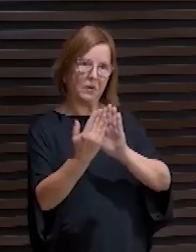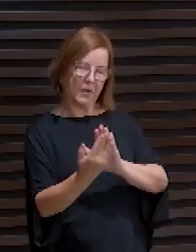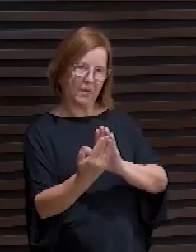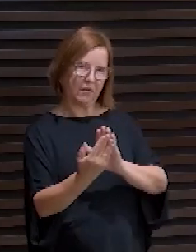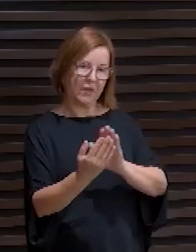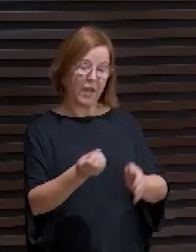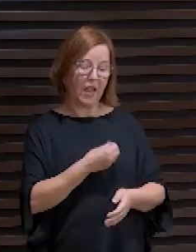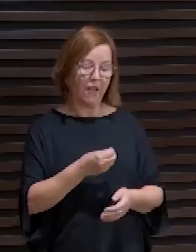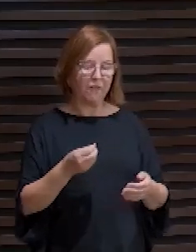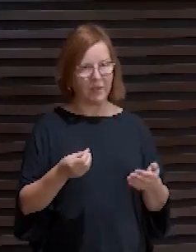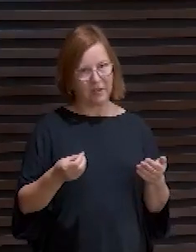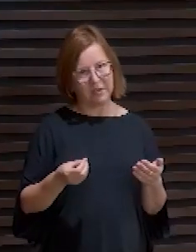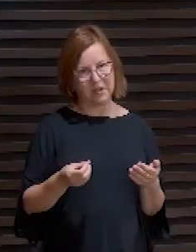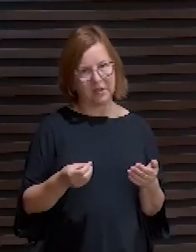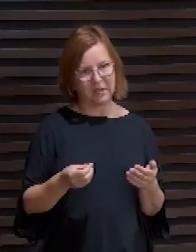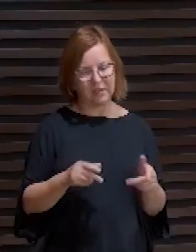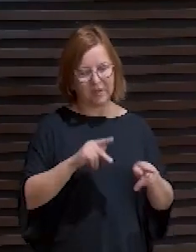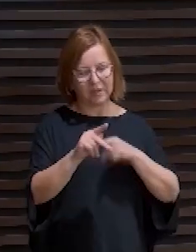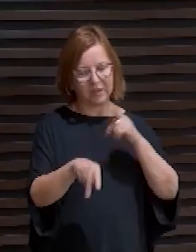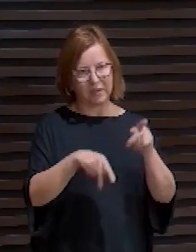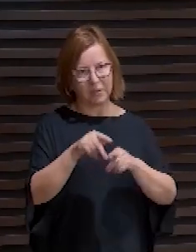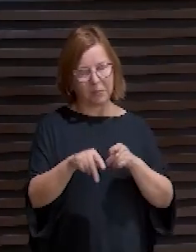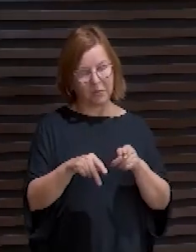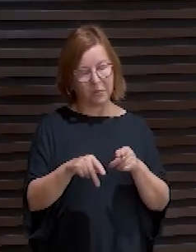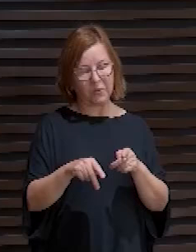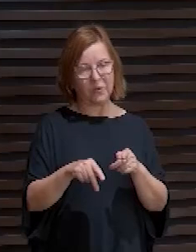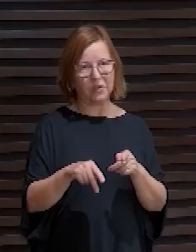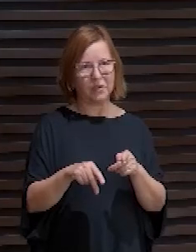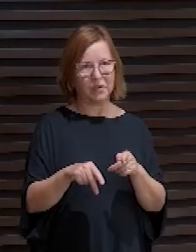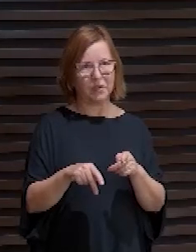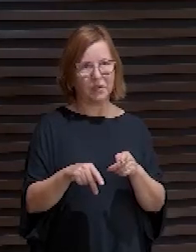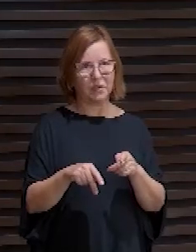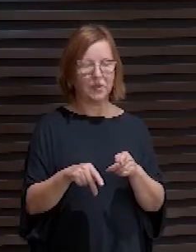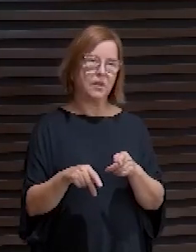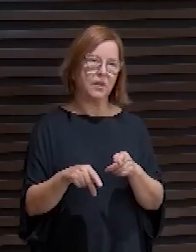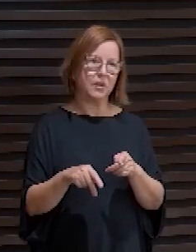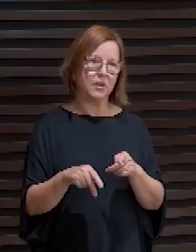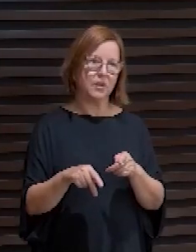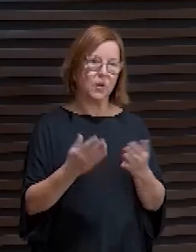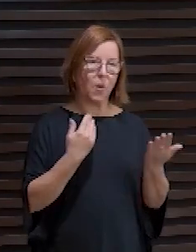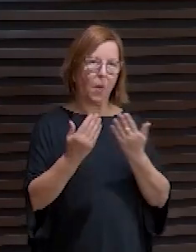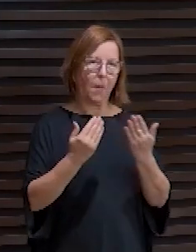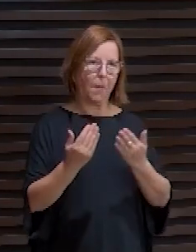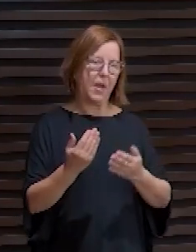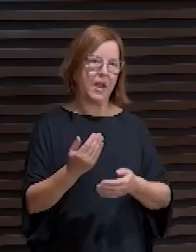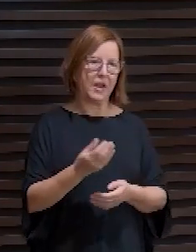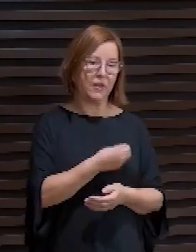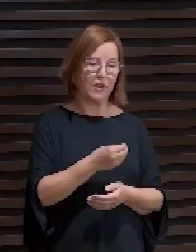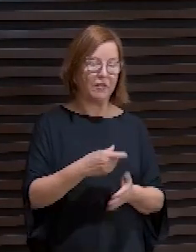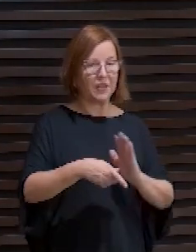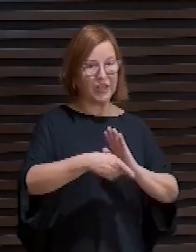dos leitores com o estado que eles viviam anteriormente. Como que eles viviam